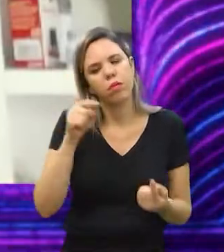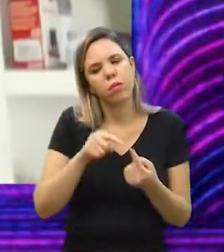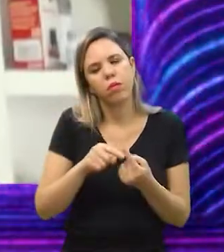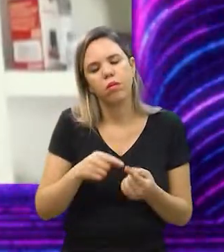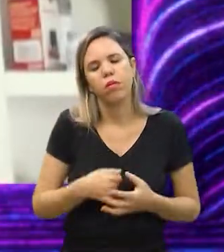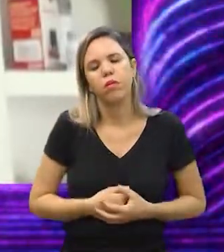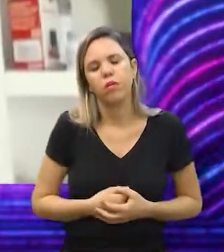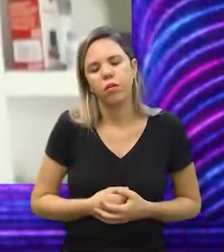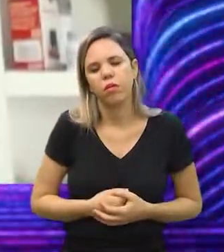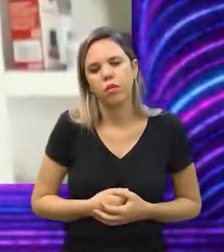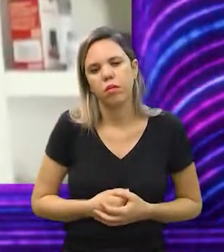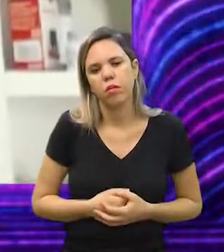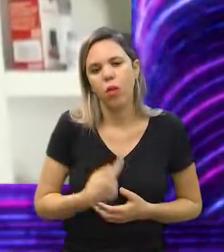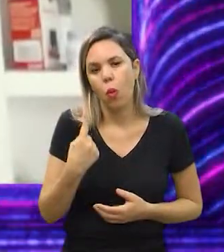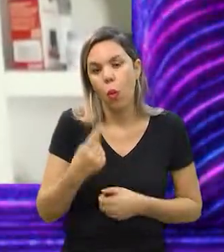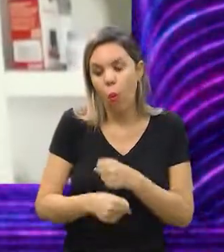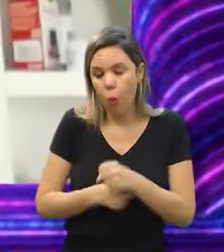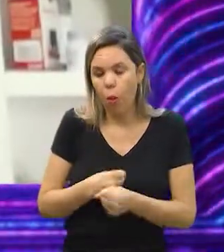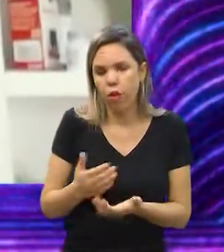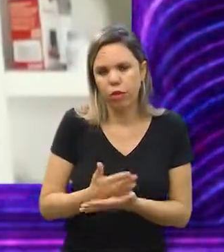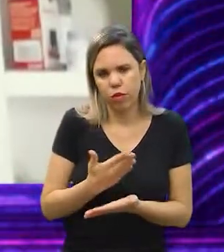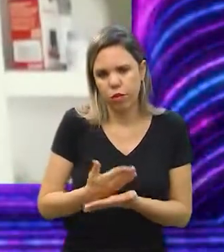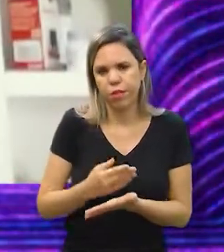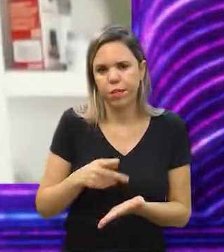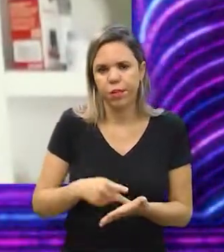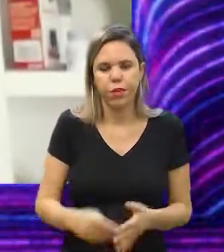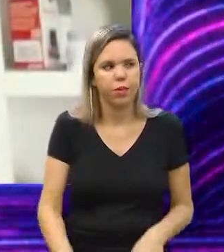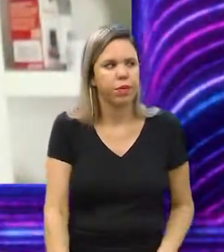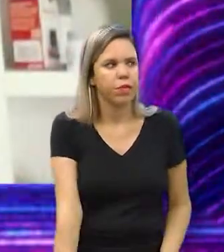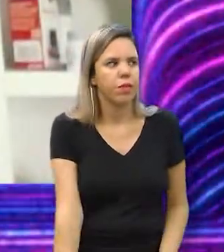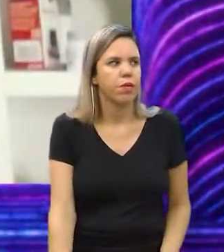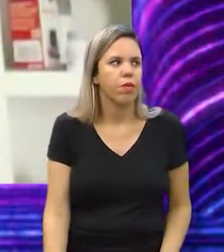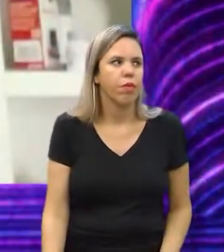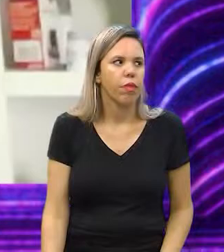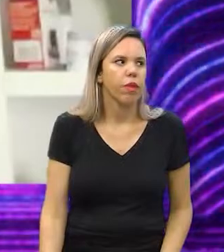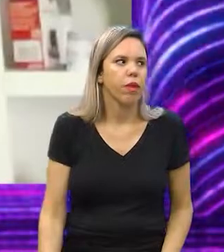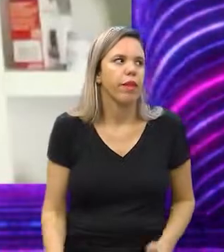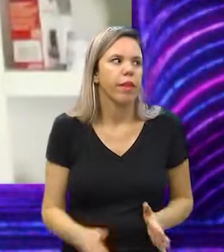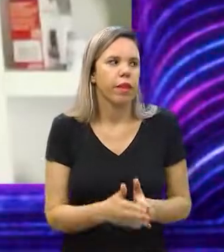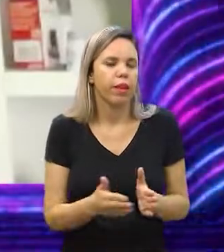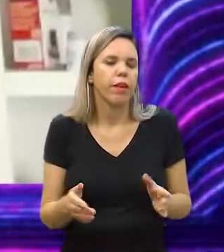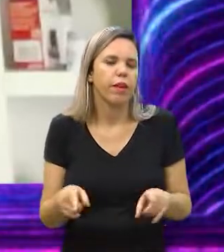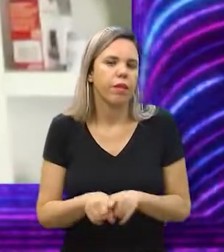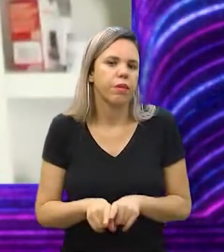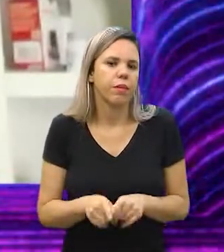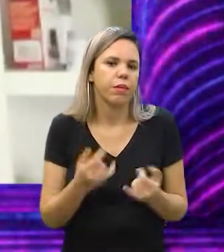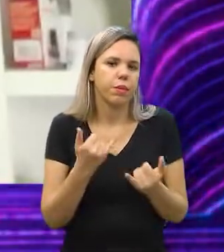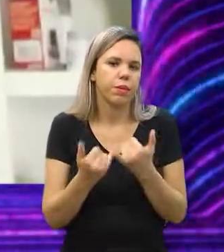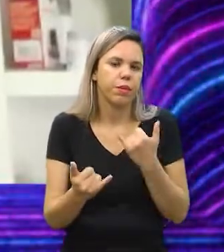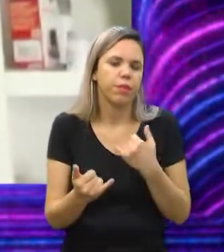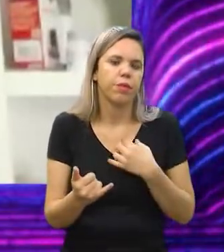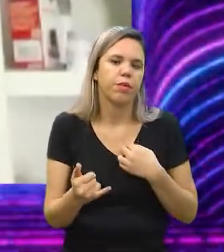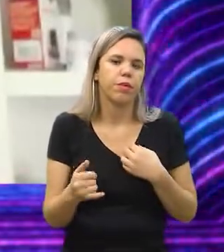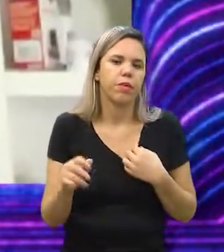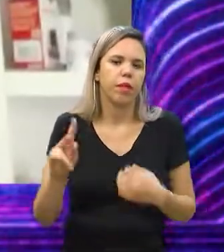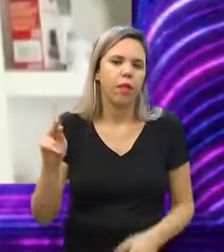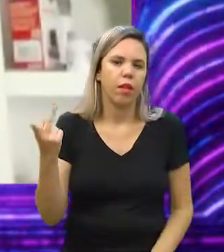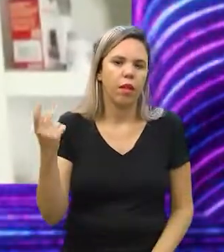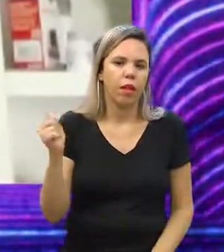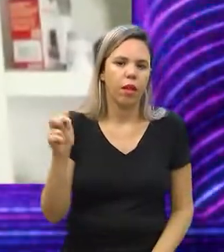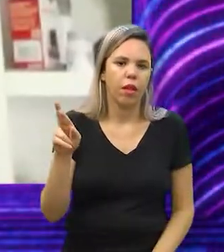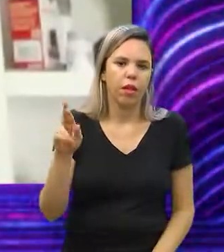pelo menos... A ideia é um por ano, porque, na verdade, nesse ponto também é semelhante ao Harry Potter, né?